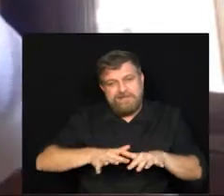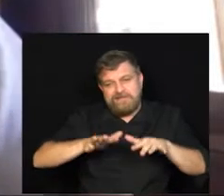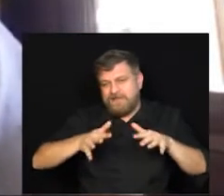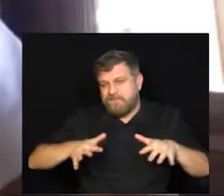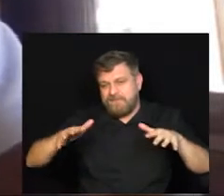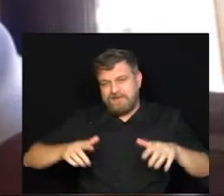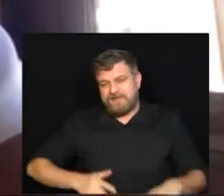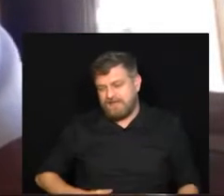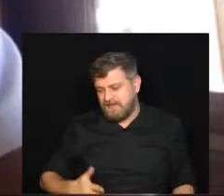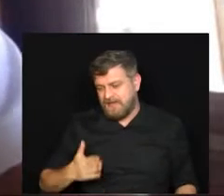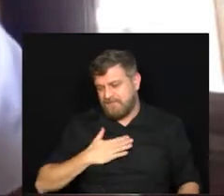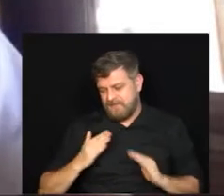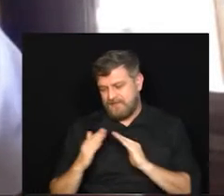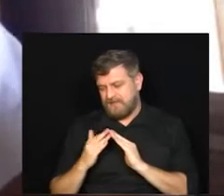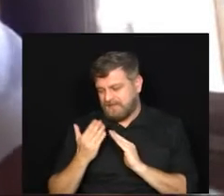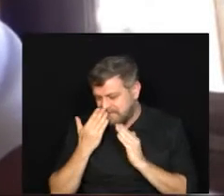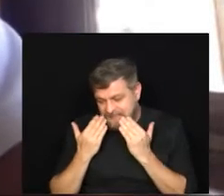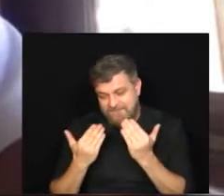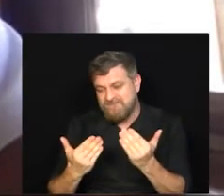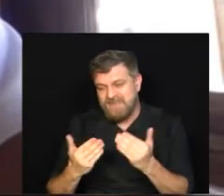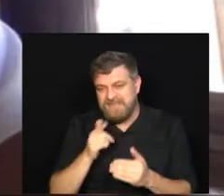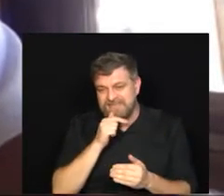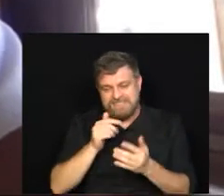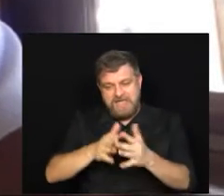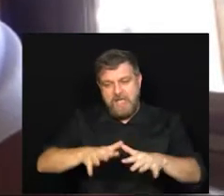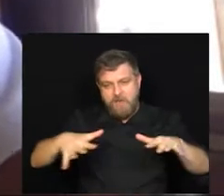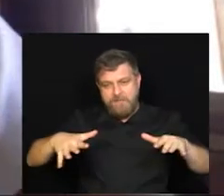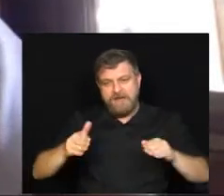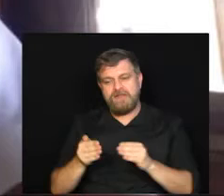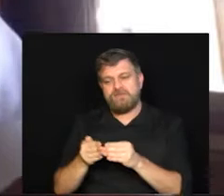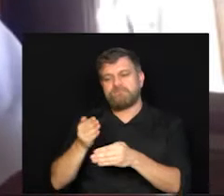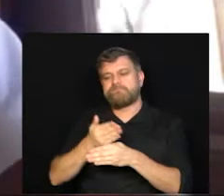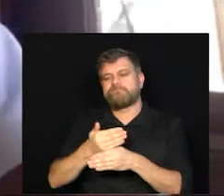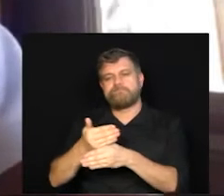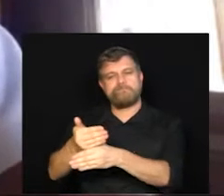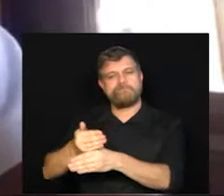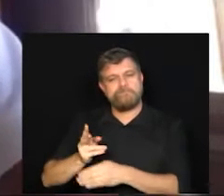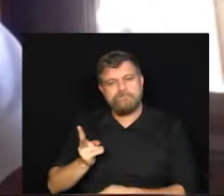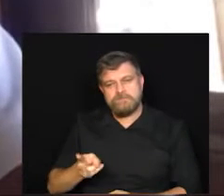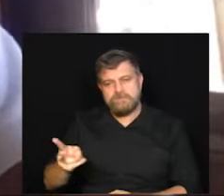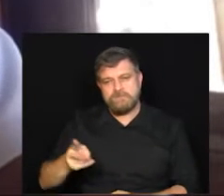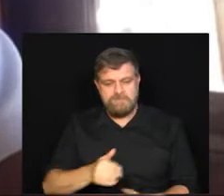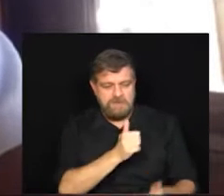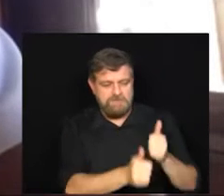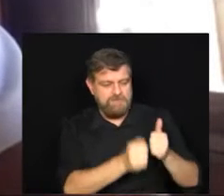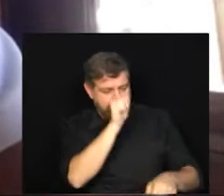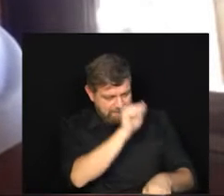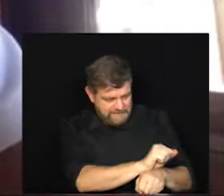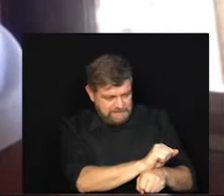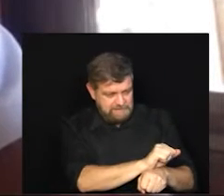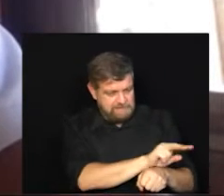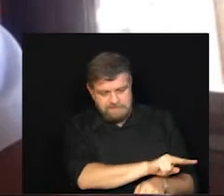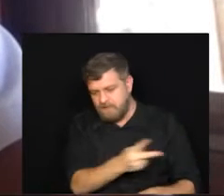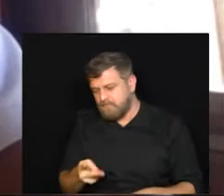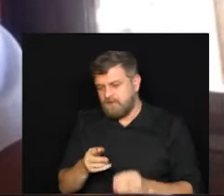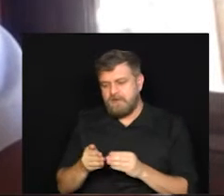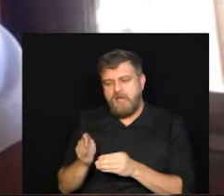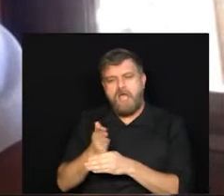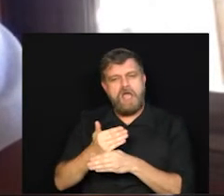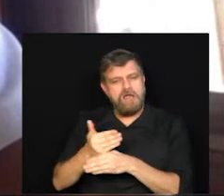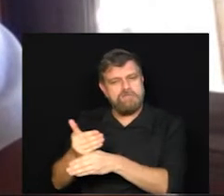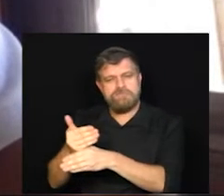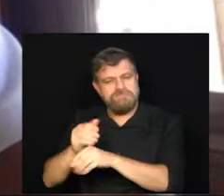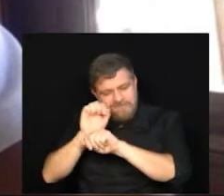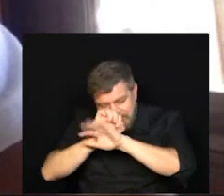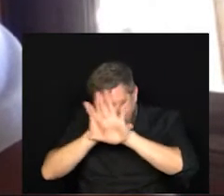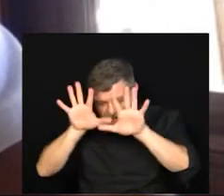o quintal, eu estava ali na frente, então eu sempre, nunca deixei de velejar. Então, quando eu parei de jogar, eu falei, é isso, tá claro,